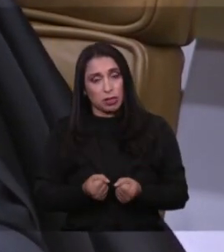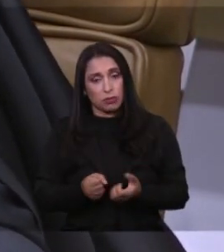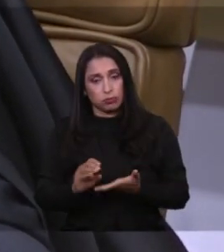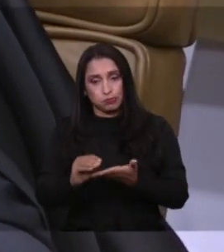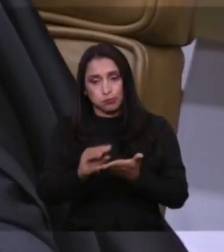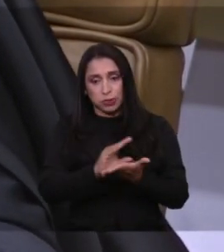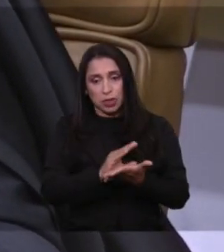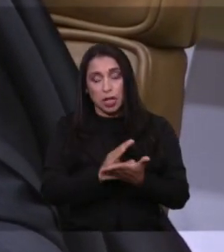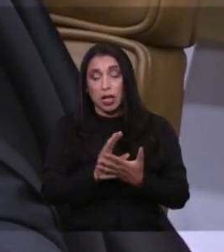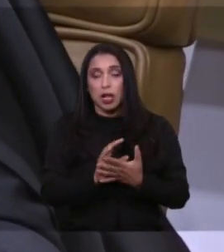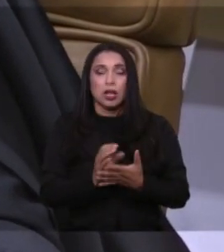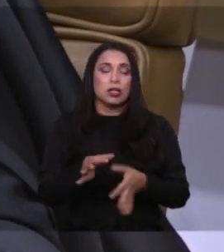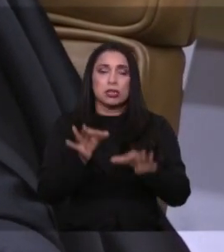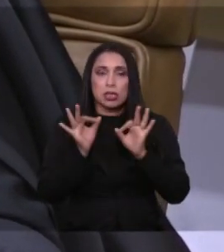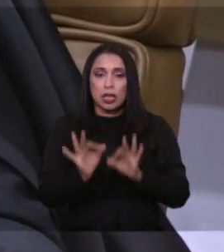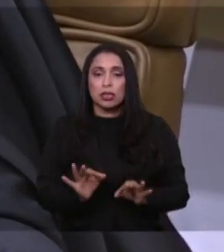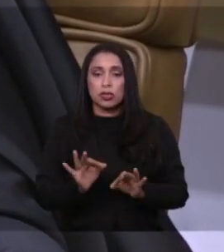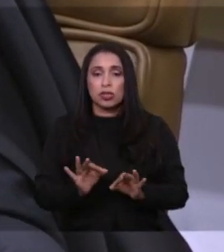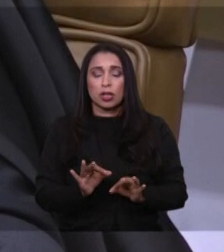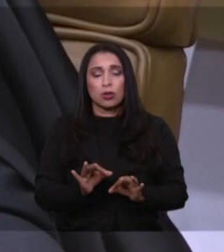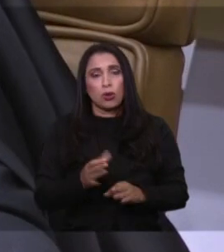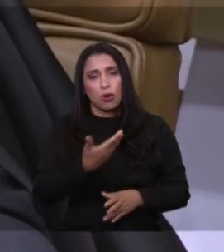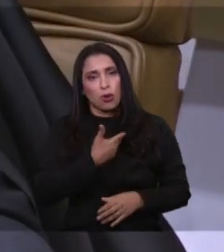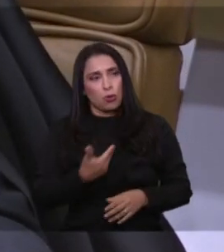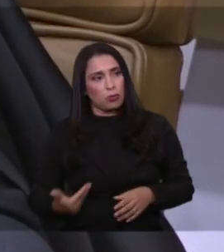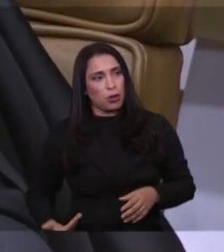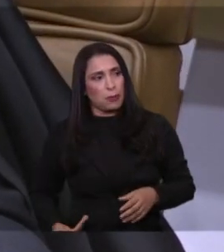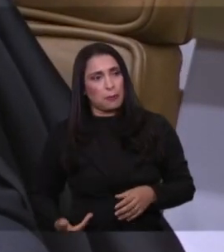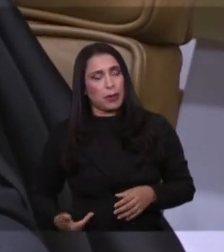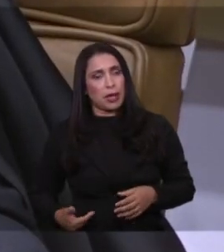a possibilidade do Estado reavê-lo.